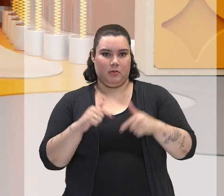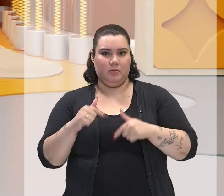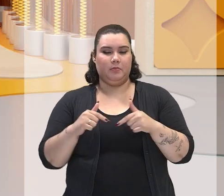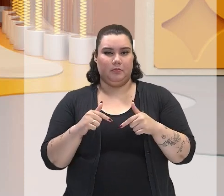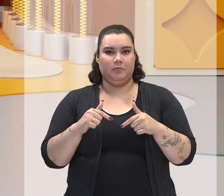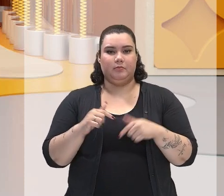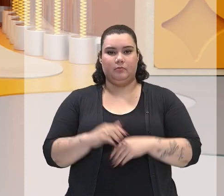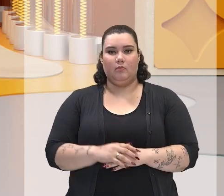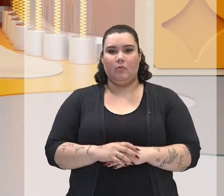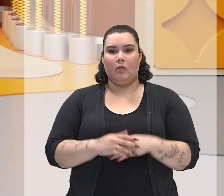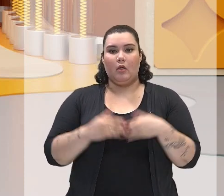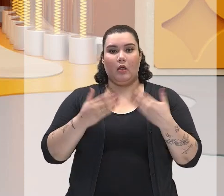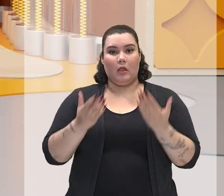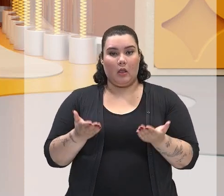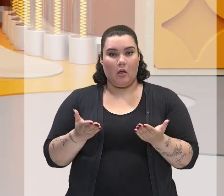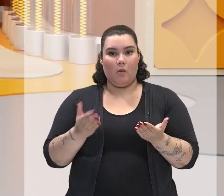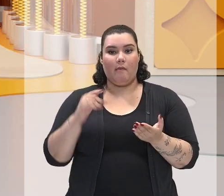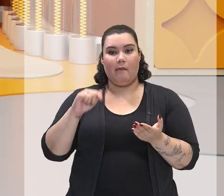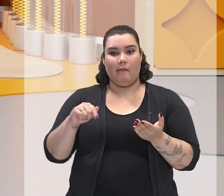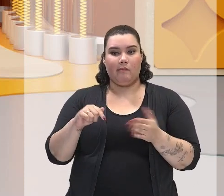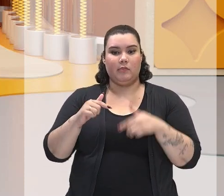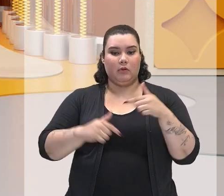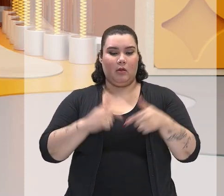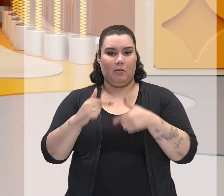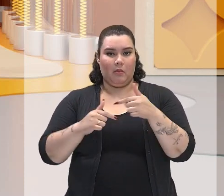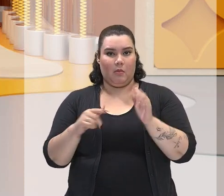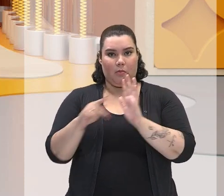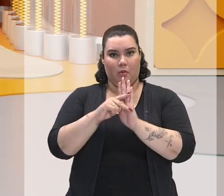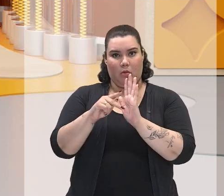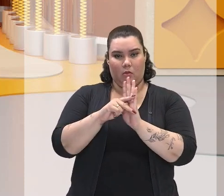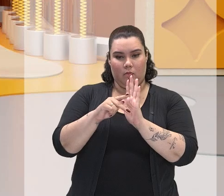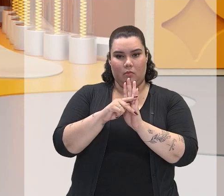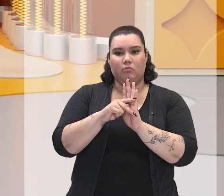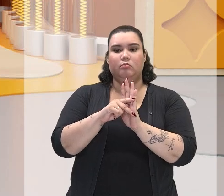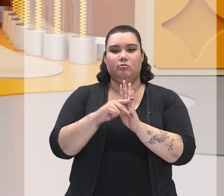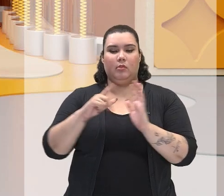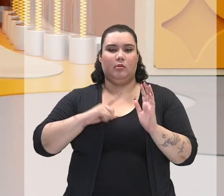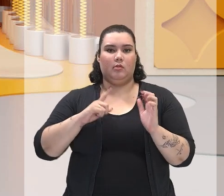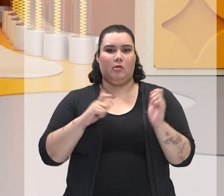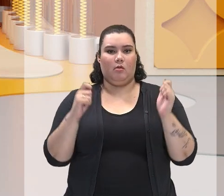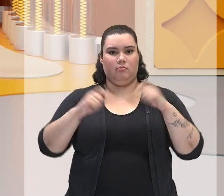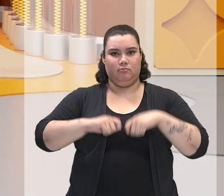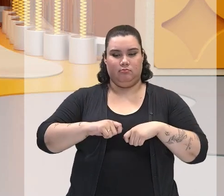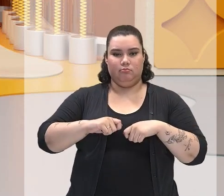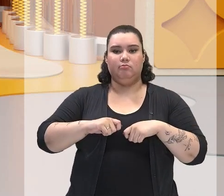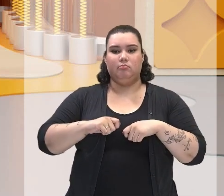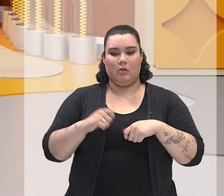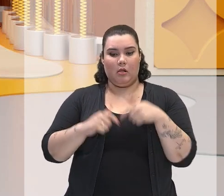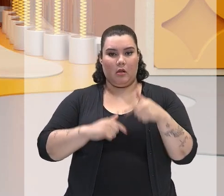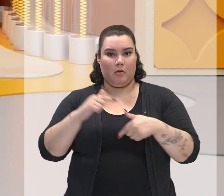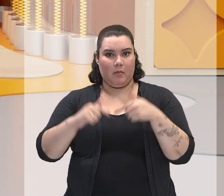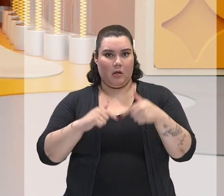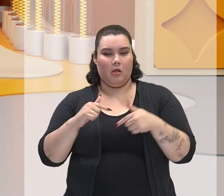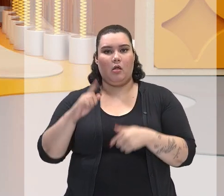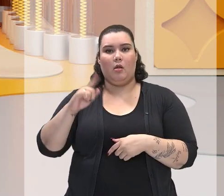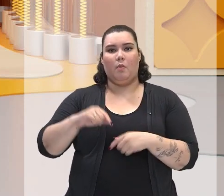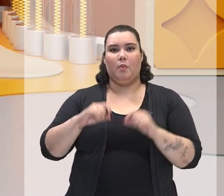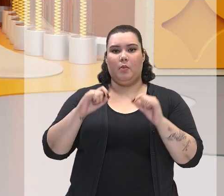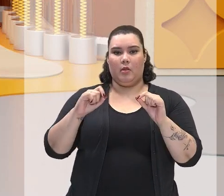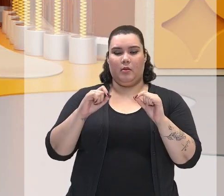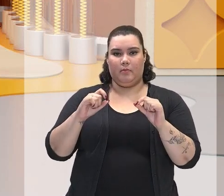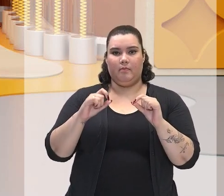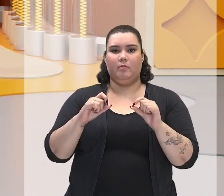serviço. Então, é esse trabalho que o homem pode fazer para executar o seu trabalho que é chamado